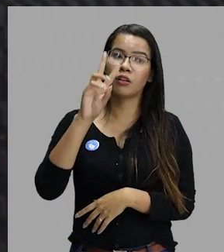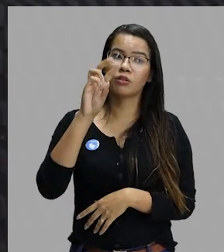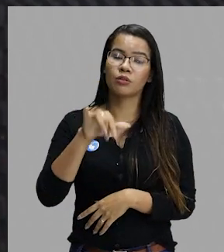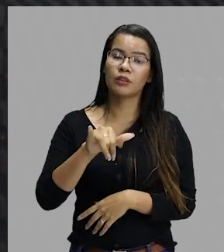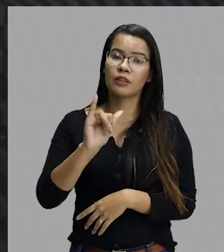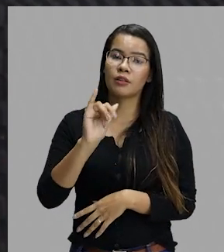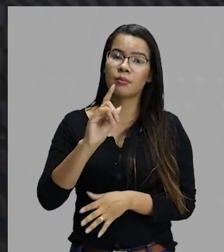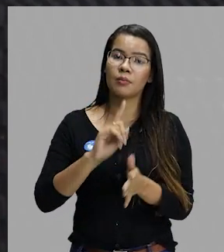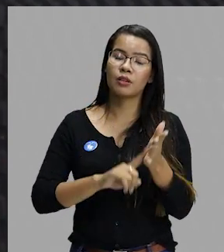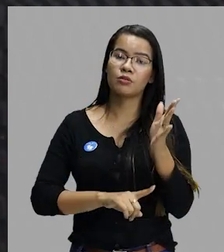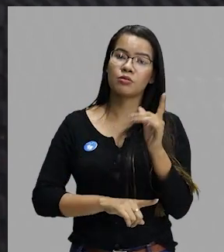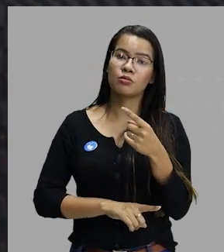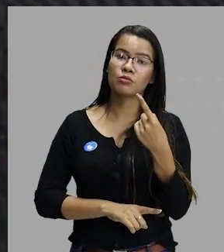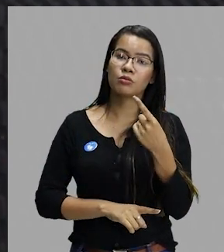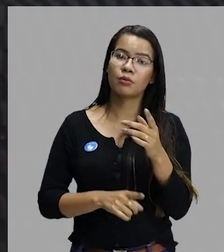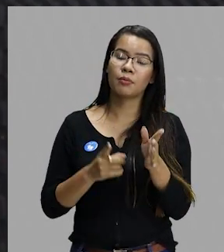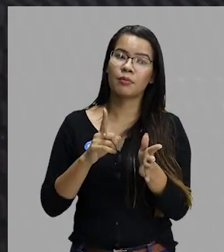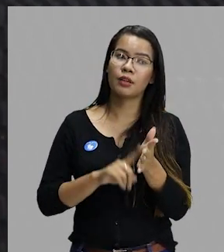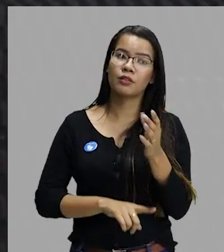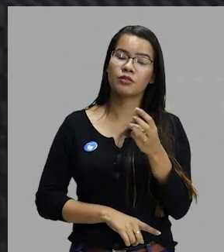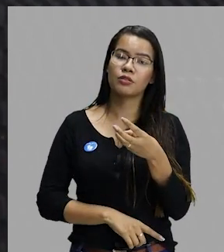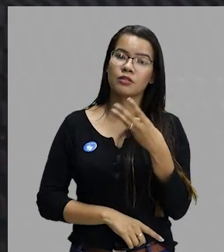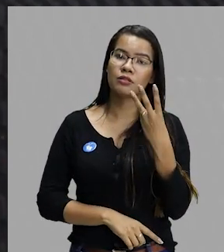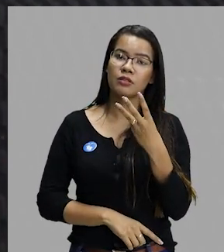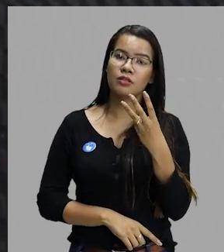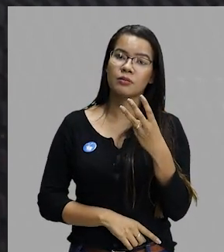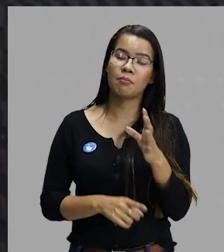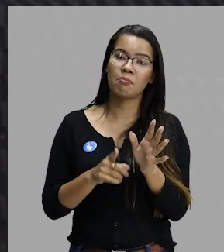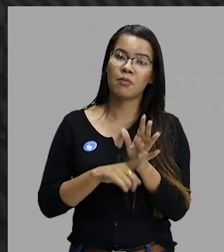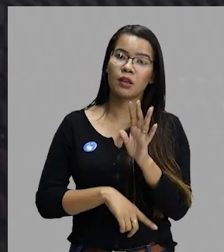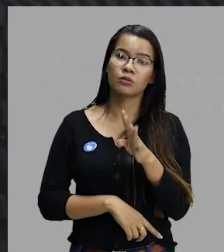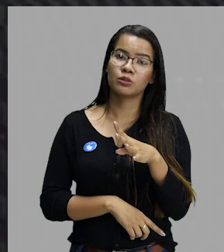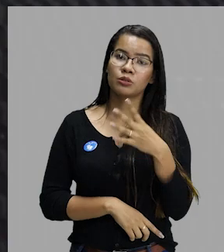menos 3, que aqui vai dar menos 4, não é isso?